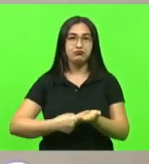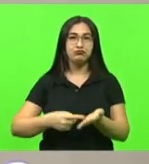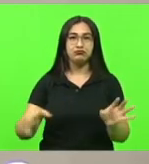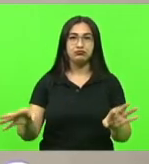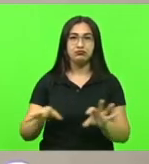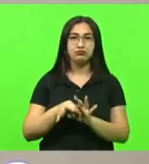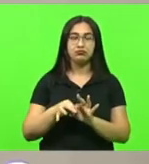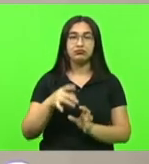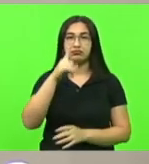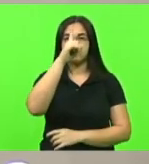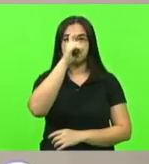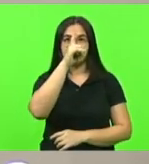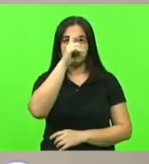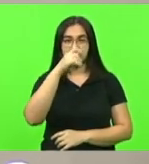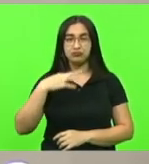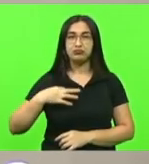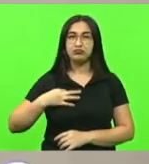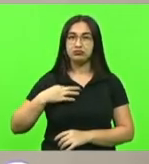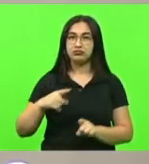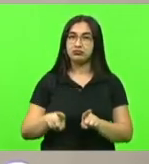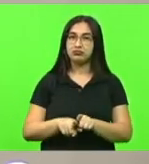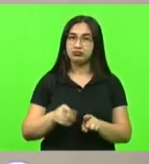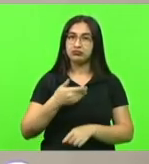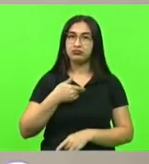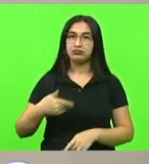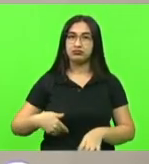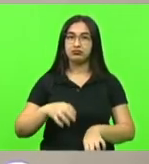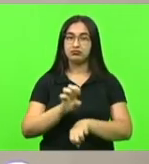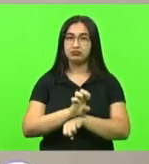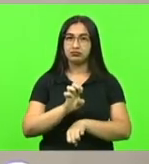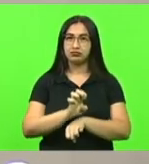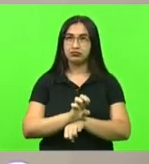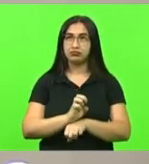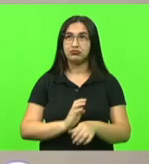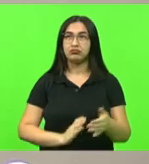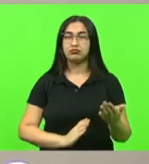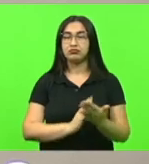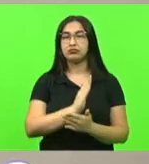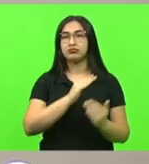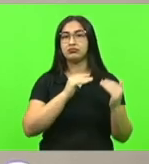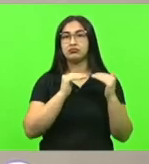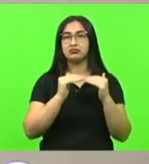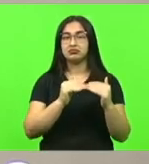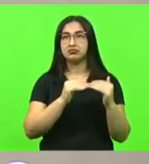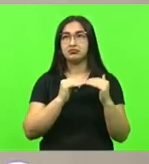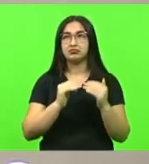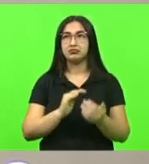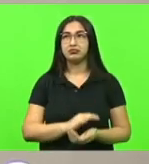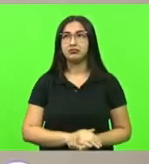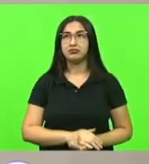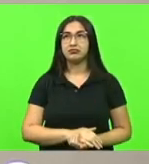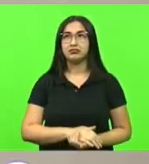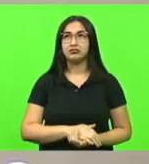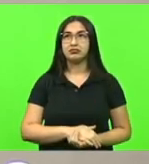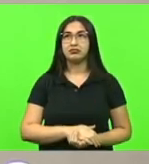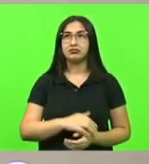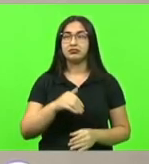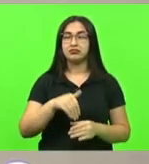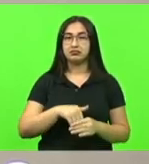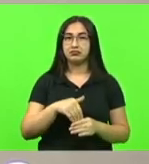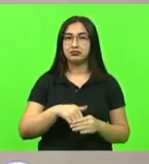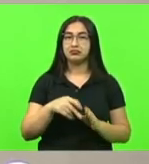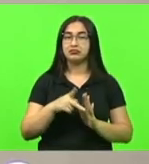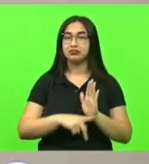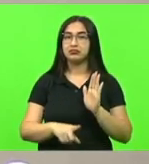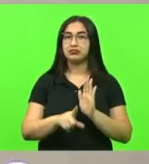o governo do Estado de Santa Catarina. Deputados que aprovam permaneçam como se encontram. Aprovado por unanimidade. Votação da redação final do projeto